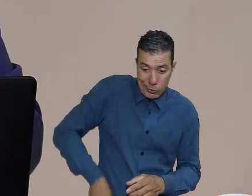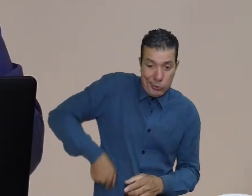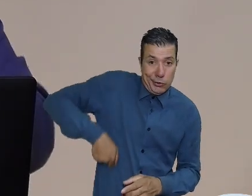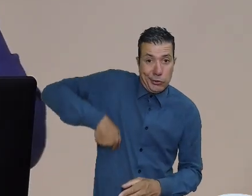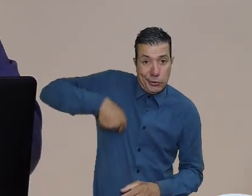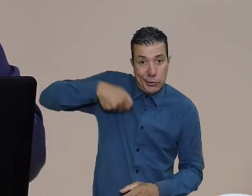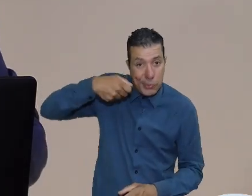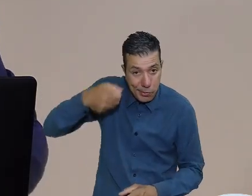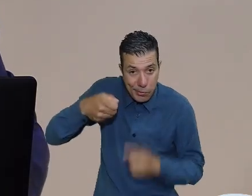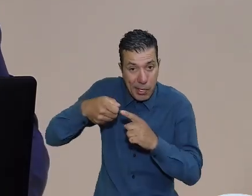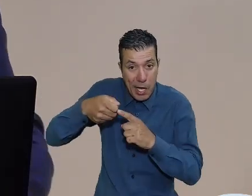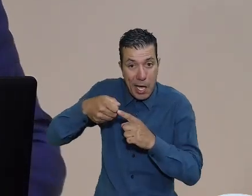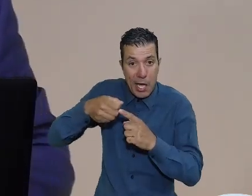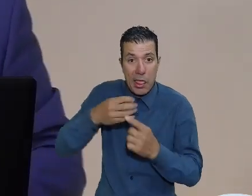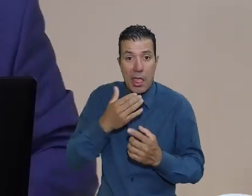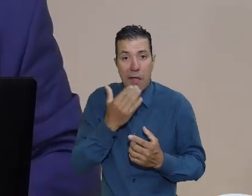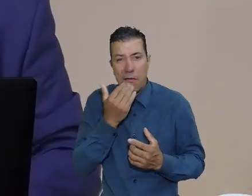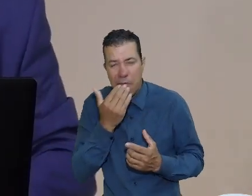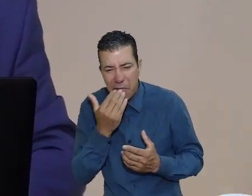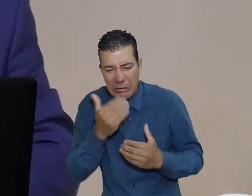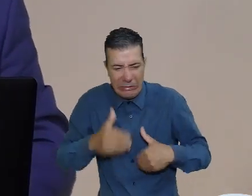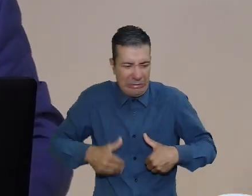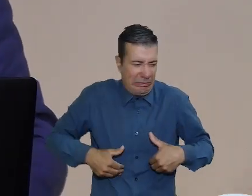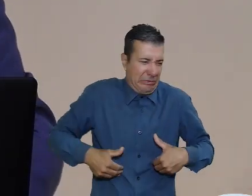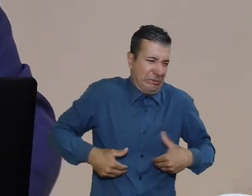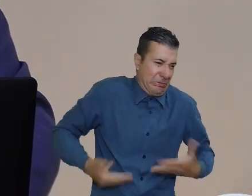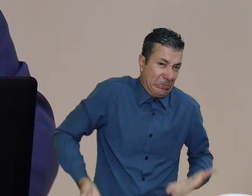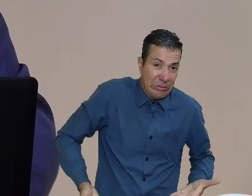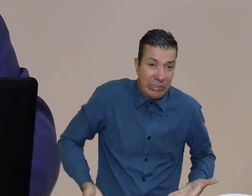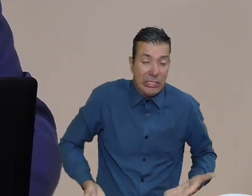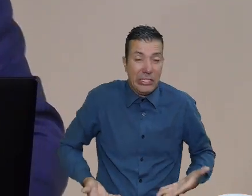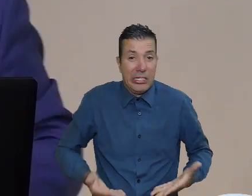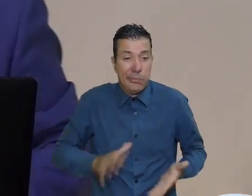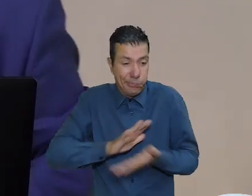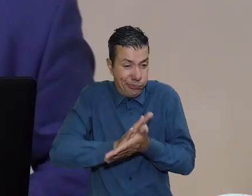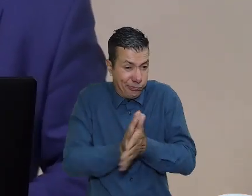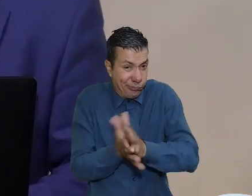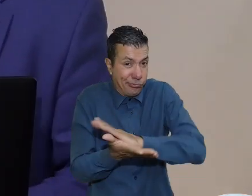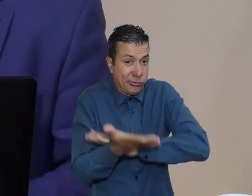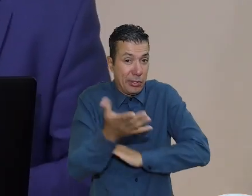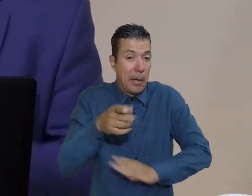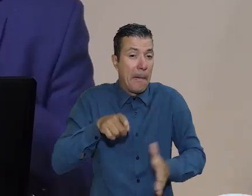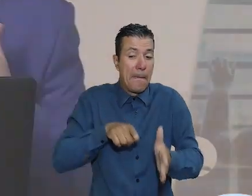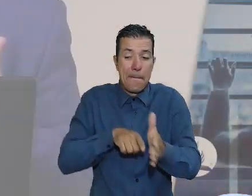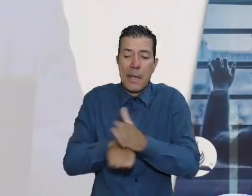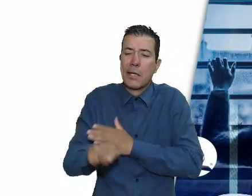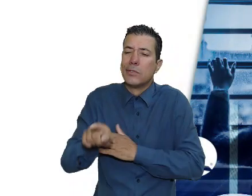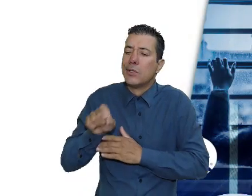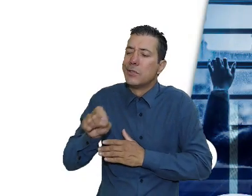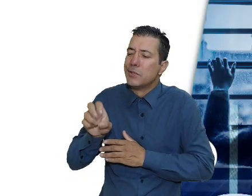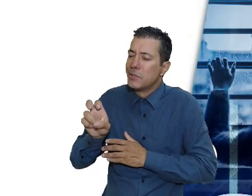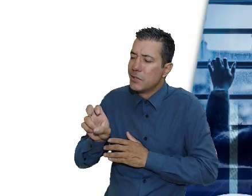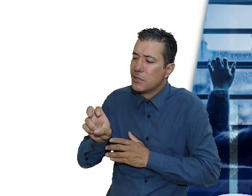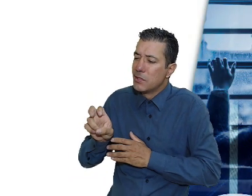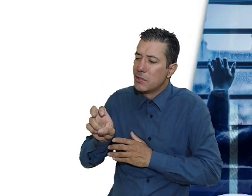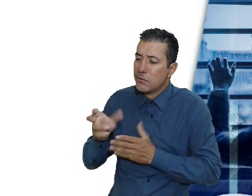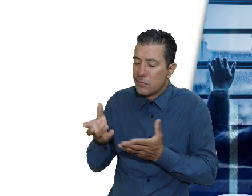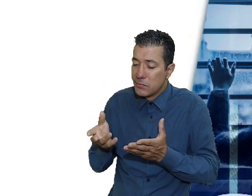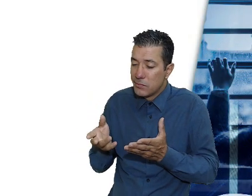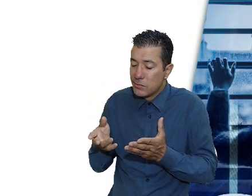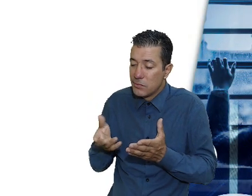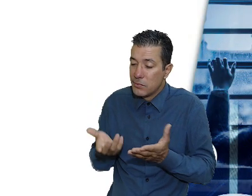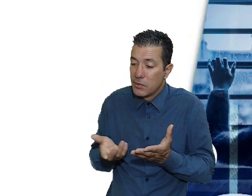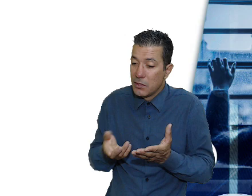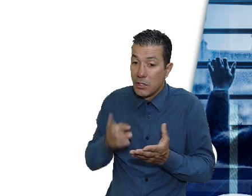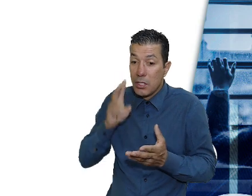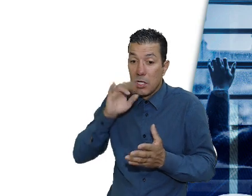fome, destruição. Exatamente. Ok. Pergunta 5, pastor Yuri, quando se abriu o quinto selo, o que